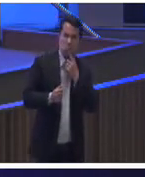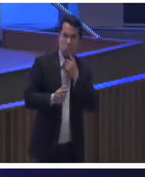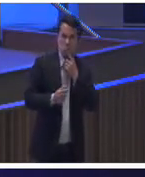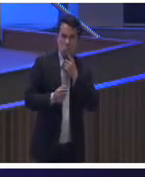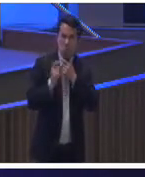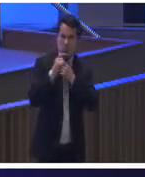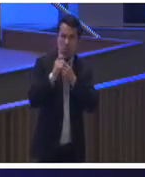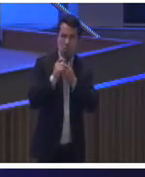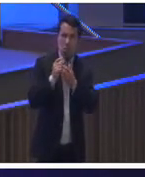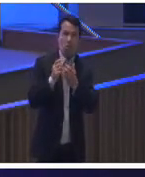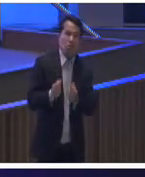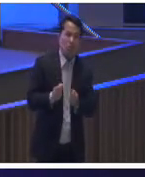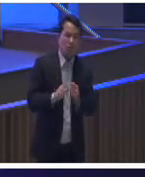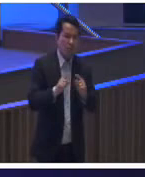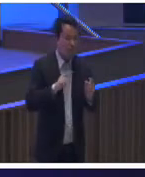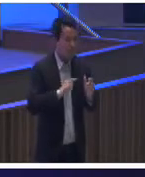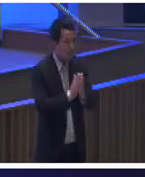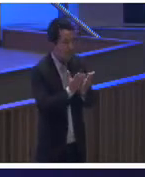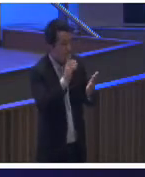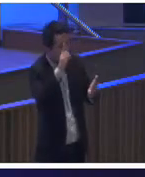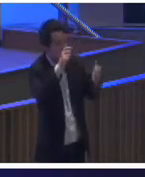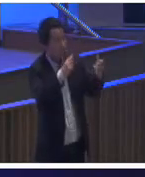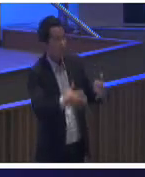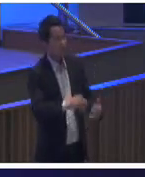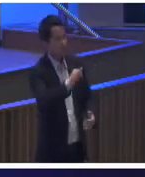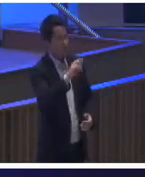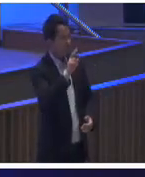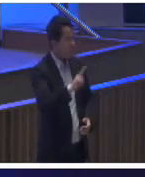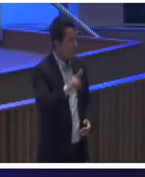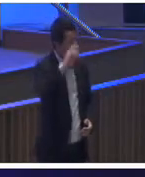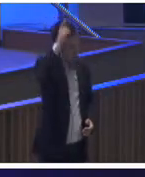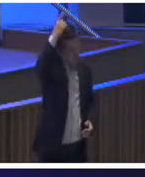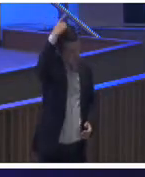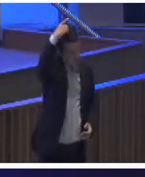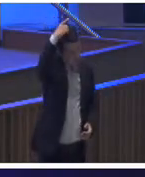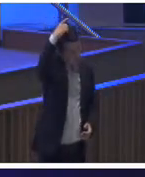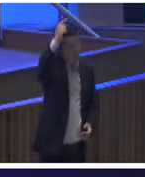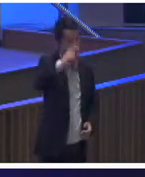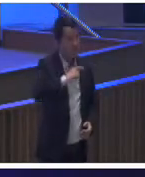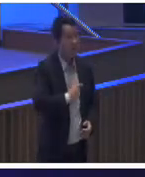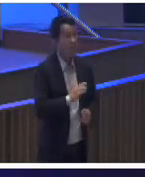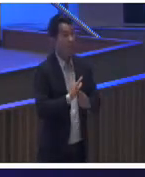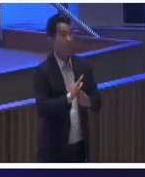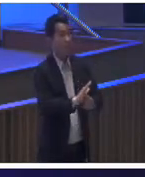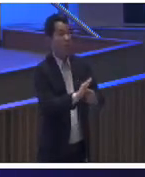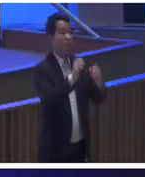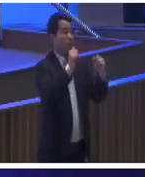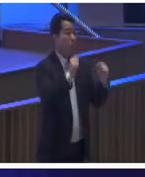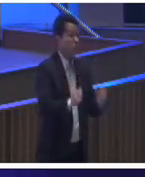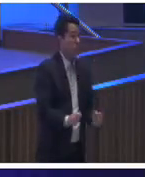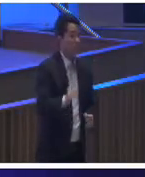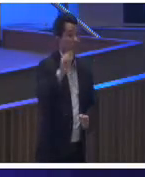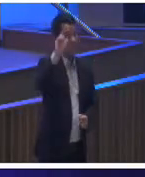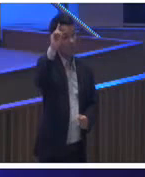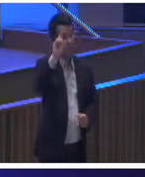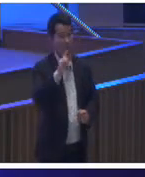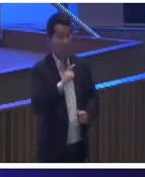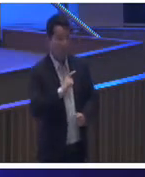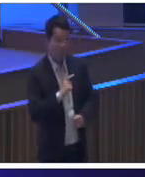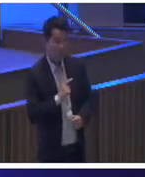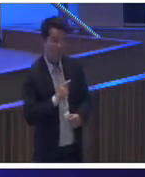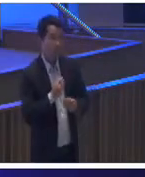os dons espirituais, quando há a manifestação do poder de Deus, quando há disciplina da igreja, quando há discernimento